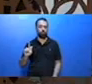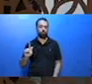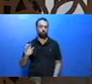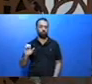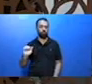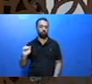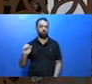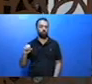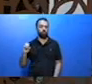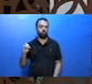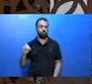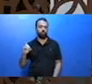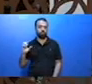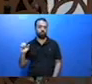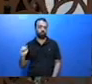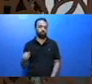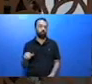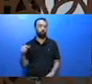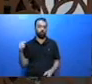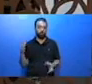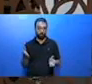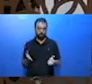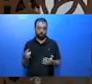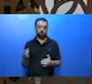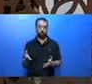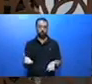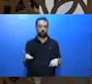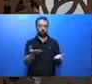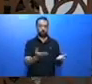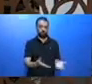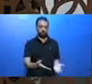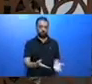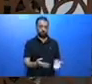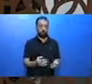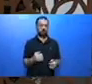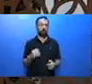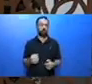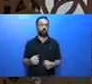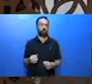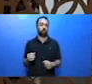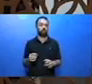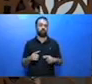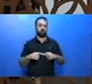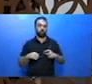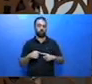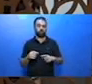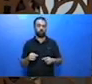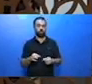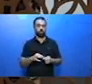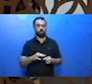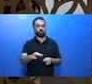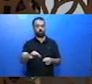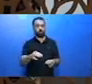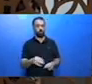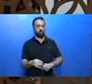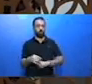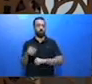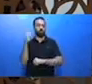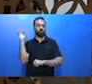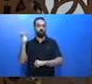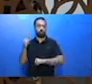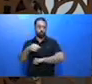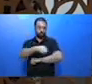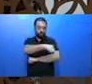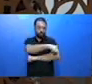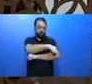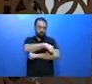medida mais utilizados, Nós, na escola, usamos muito a régua. Eu trouxe essa régua grande,